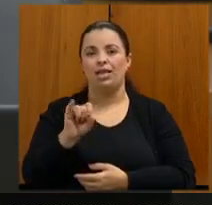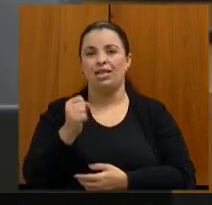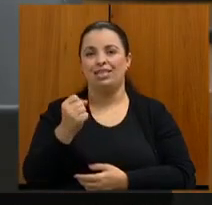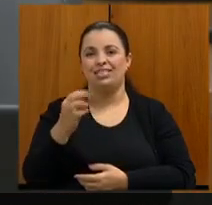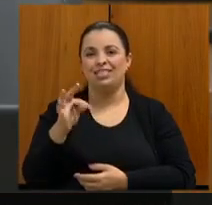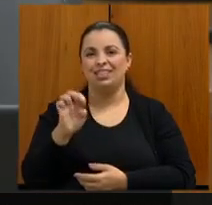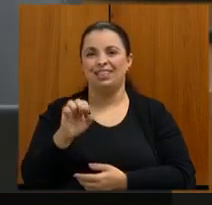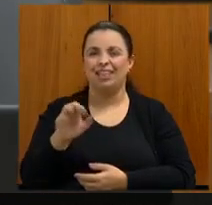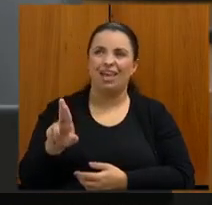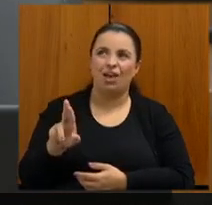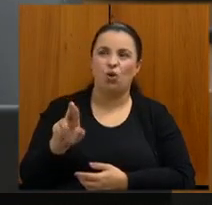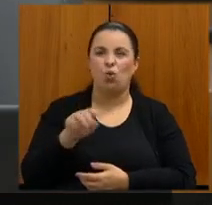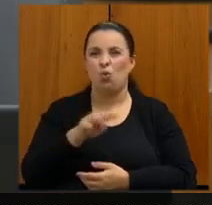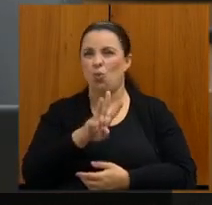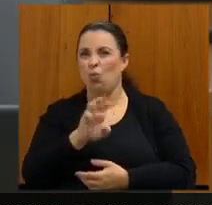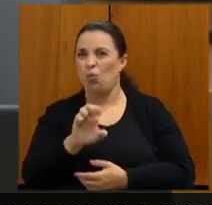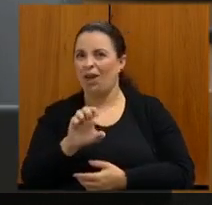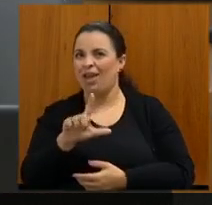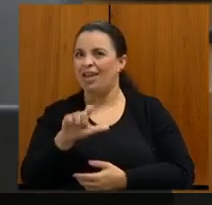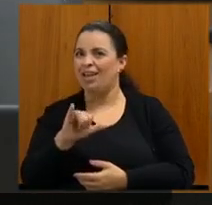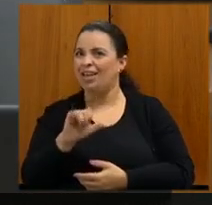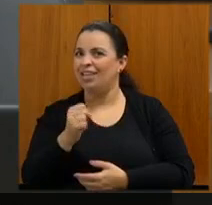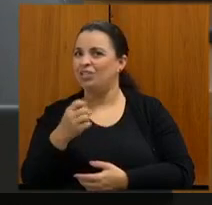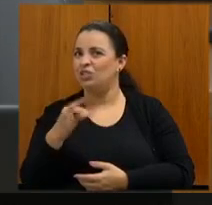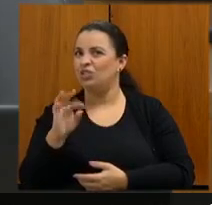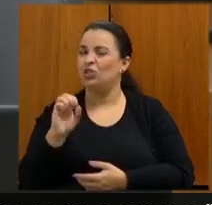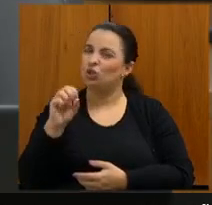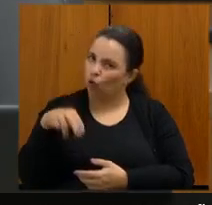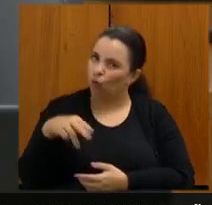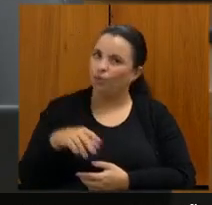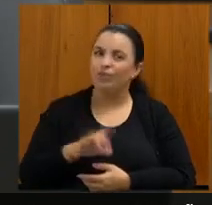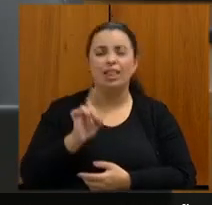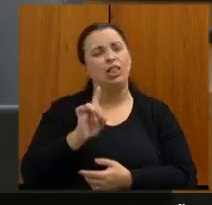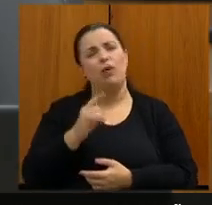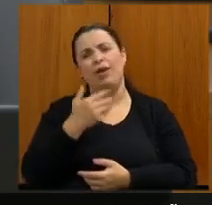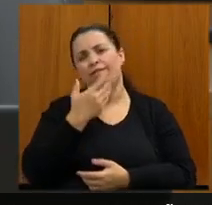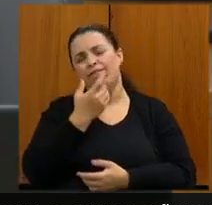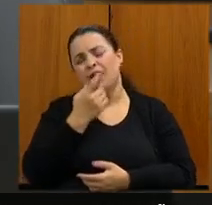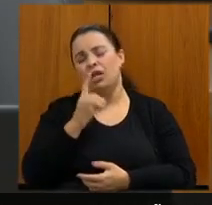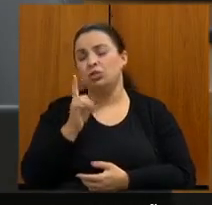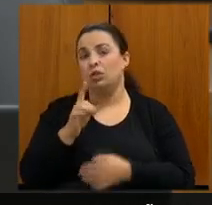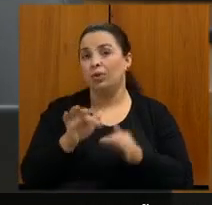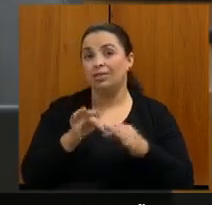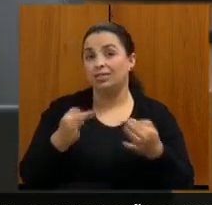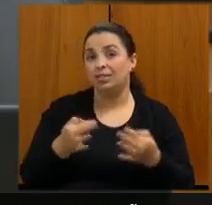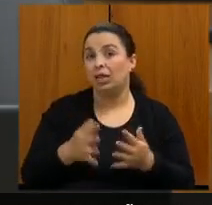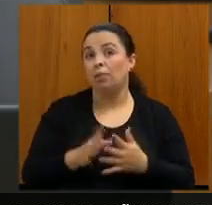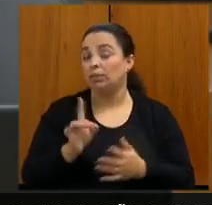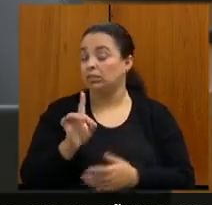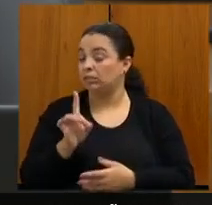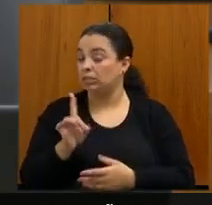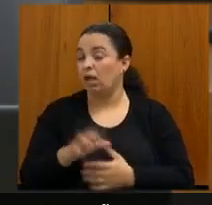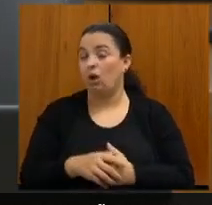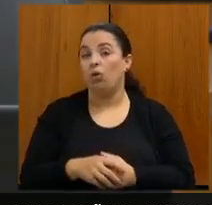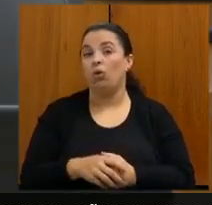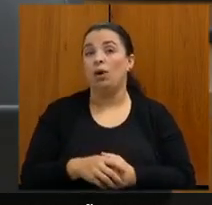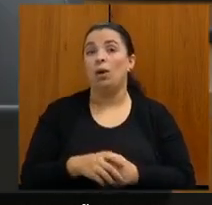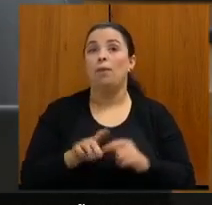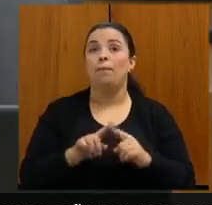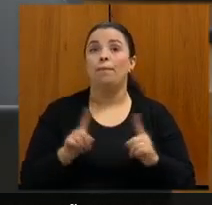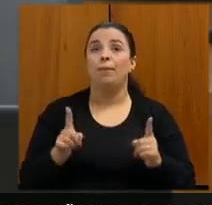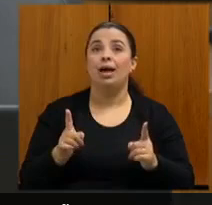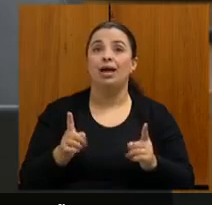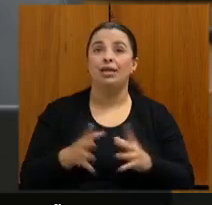não é fácil né O que que a gente queria produzir é não há que se ter isso mesmo que eu falei com a